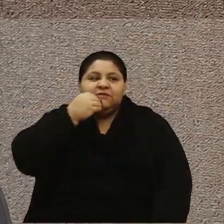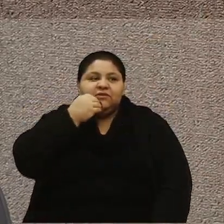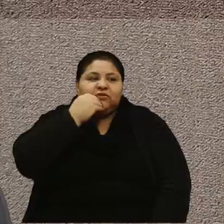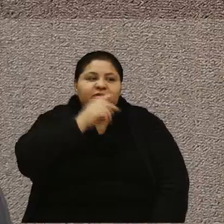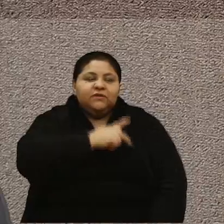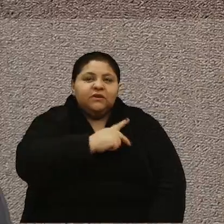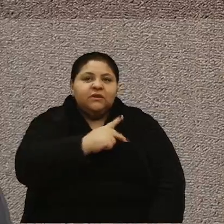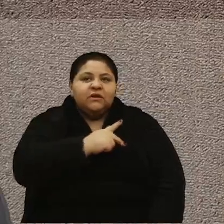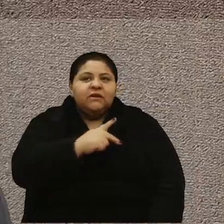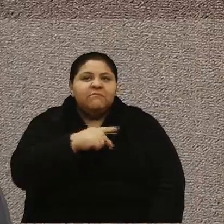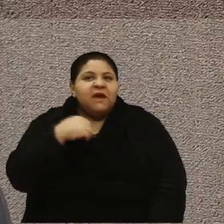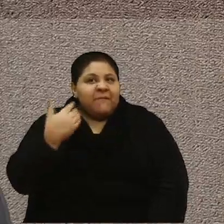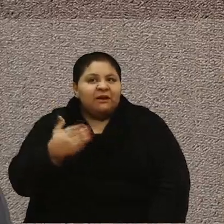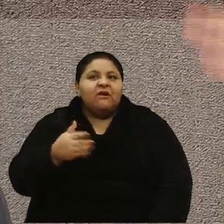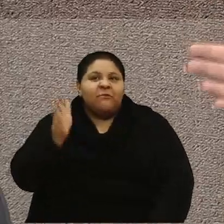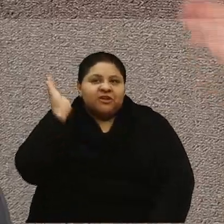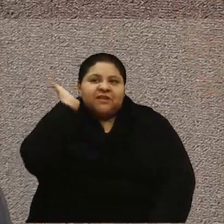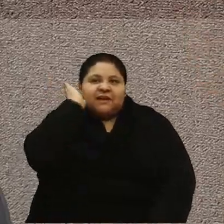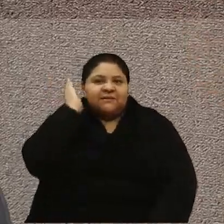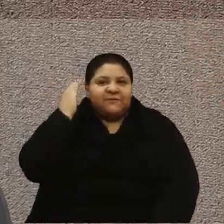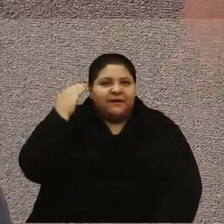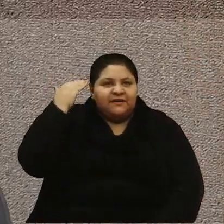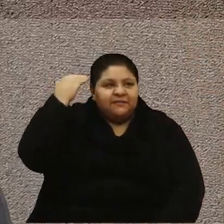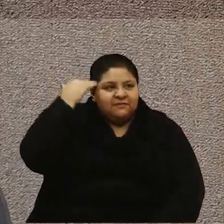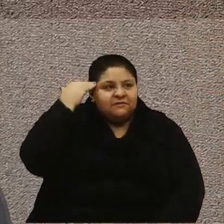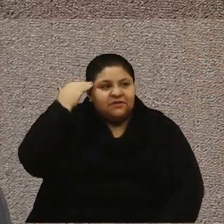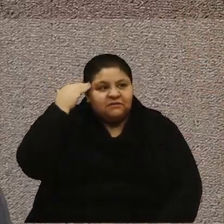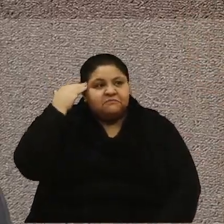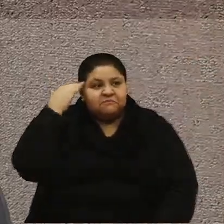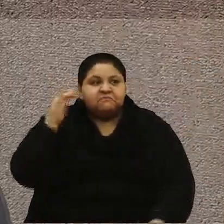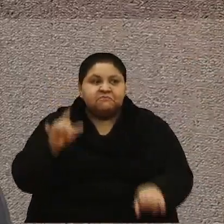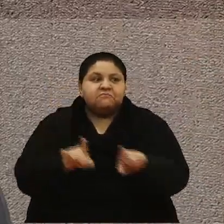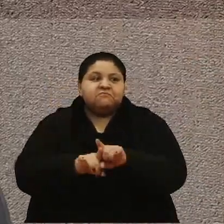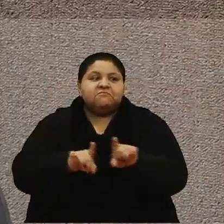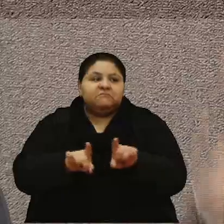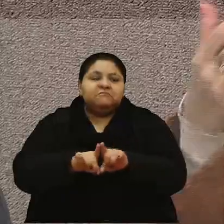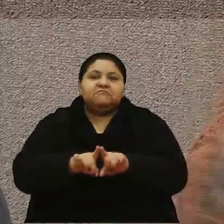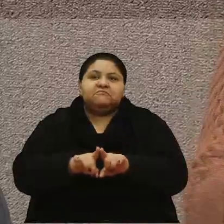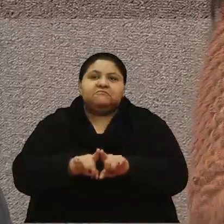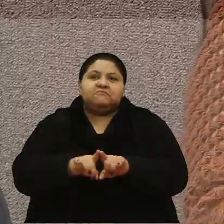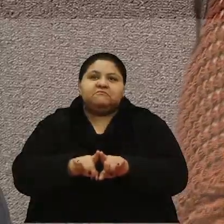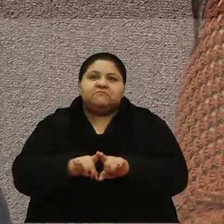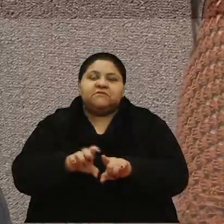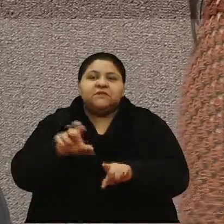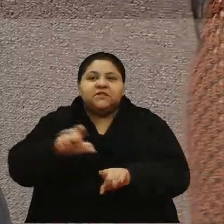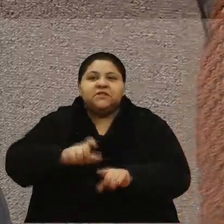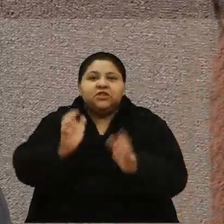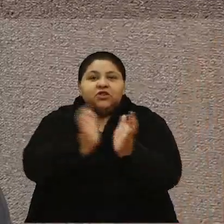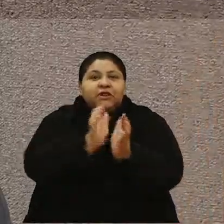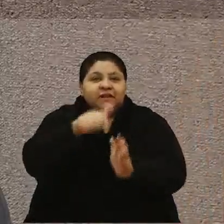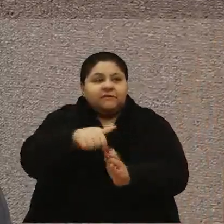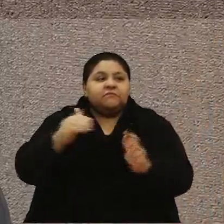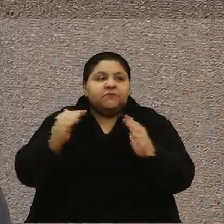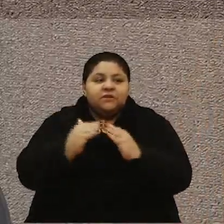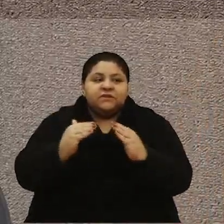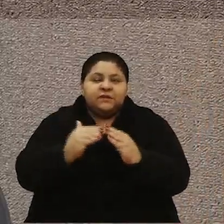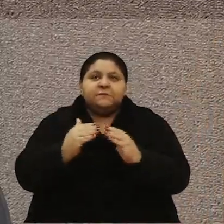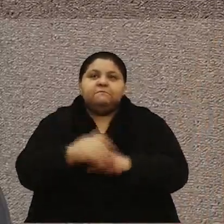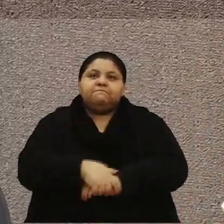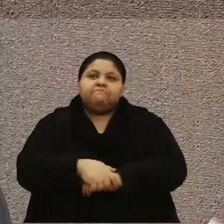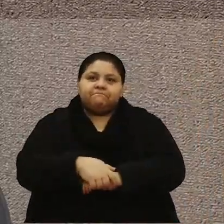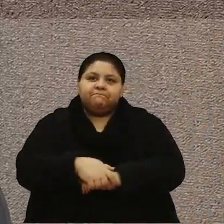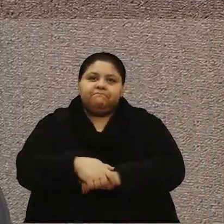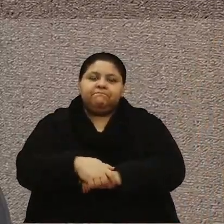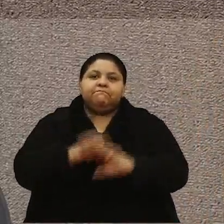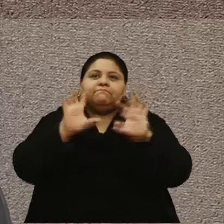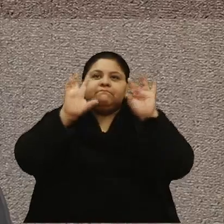de Turismo, Felipe Gremelmaier, Turismo e Desenvolvimento Econômico, nosso diretor, Ricardo Daneluz, nossos ex-colegas dessa casa. Mas eu quero, em